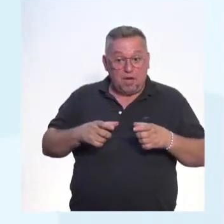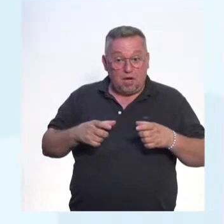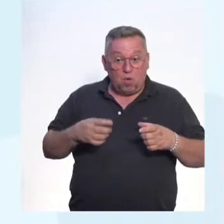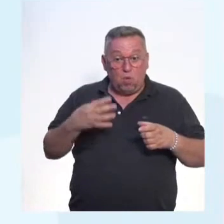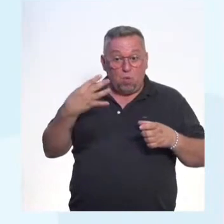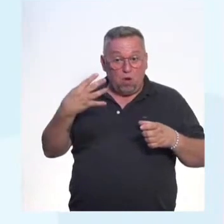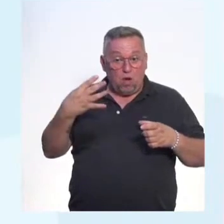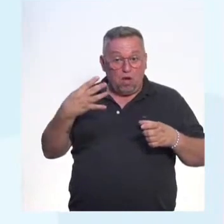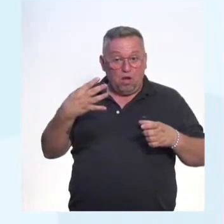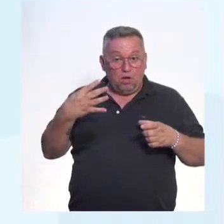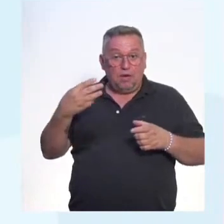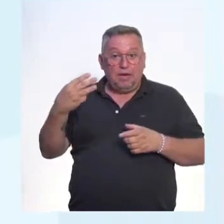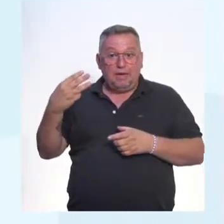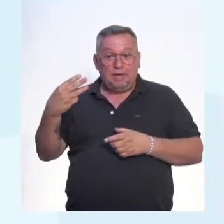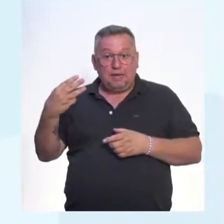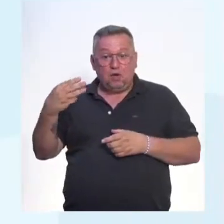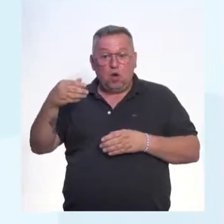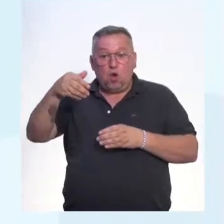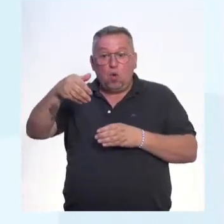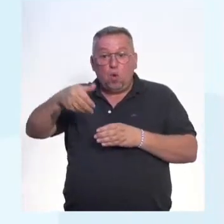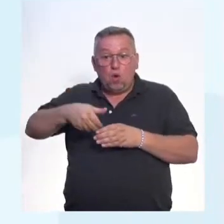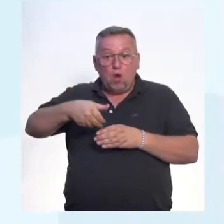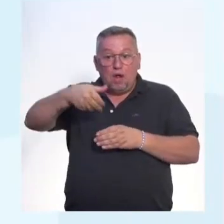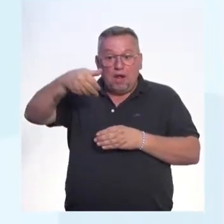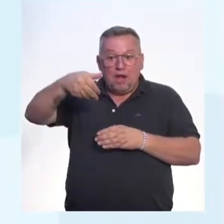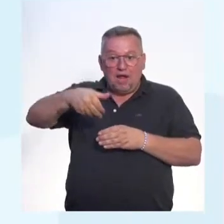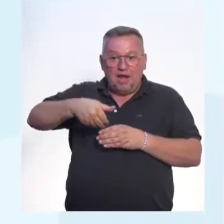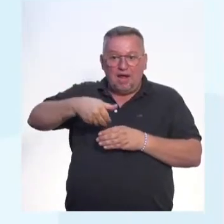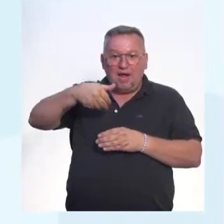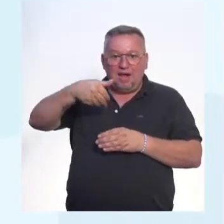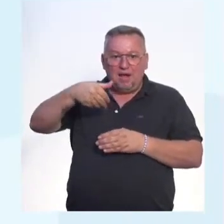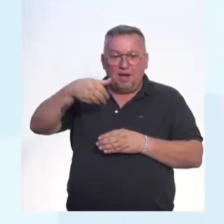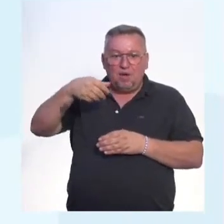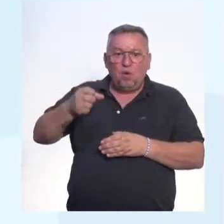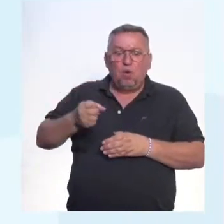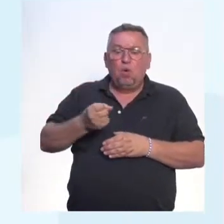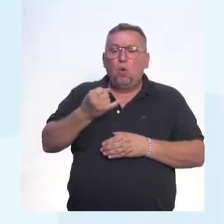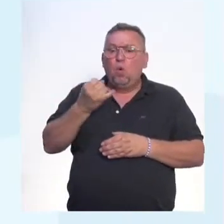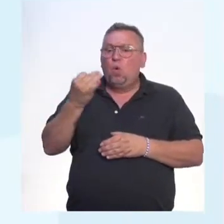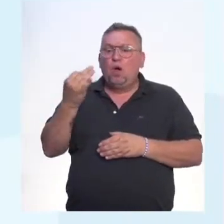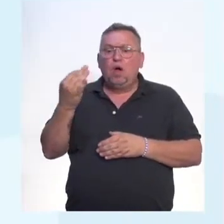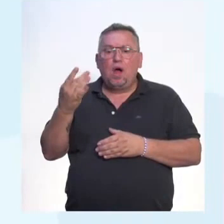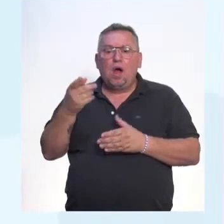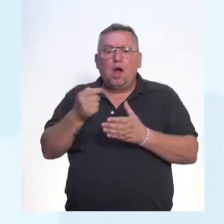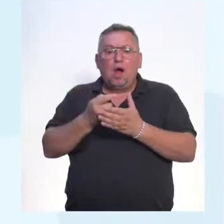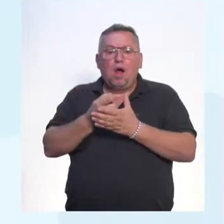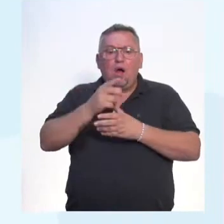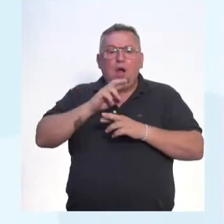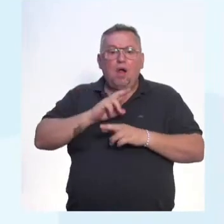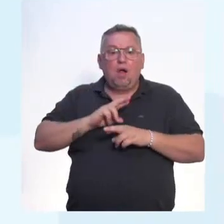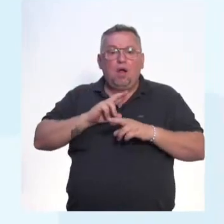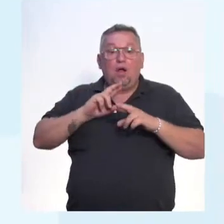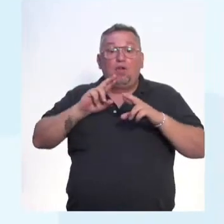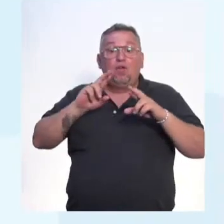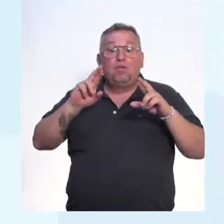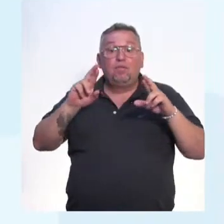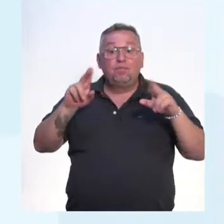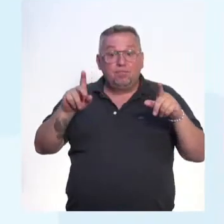pires e 3 tipos de colheres de chá. quantas